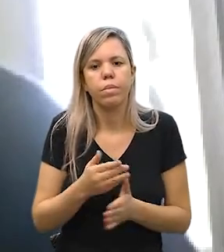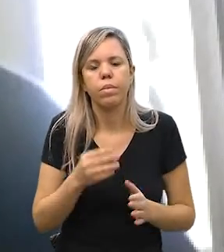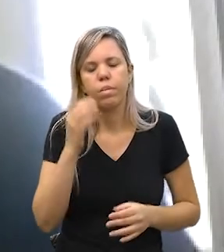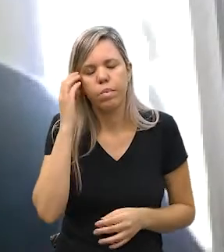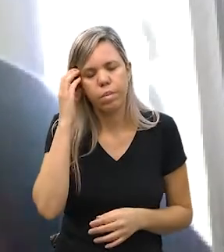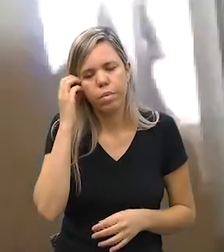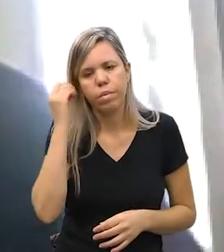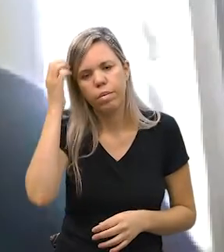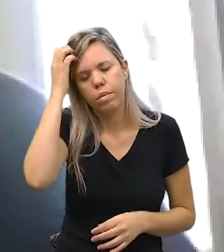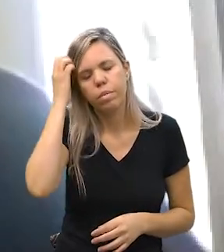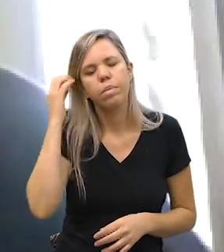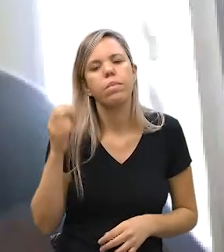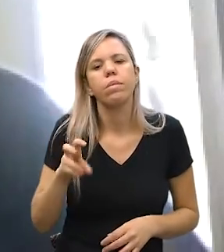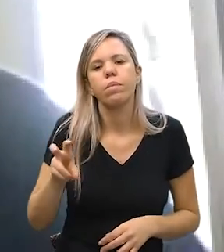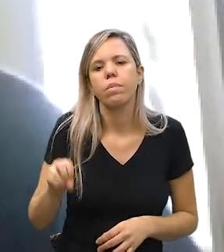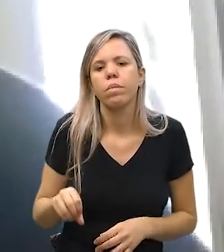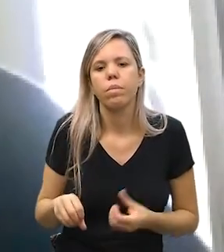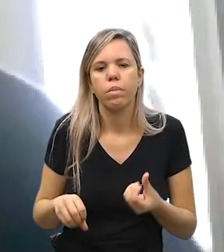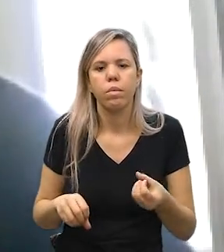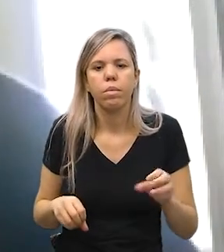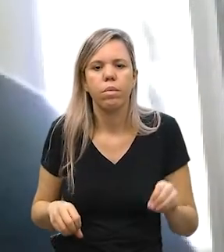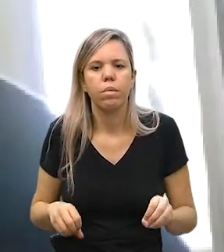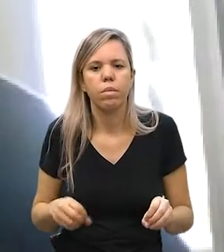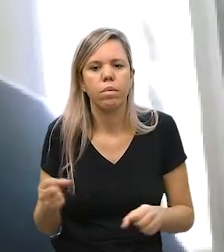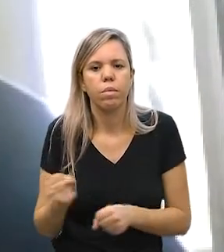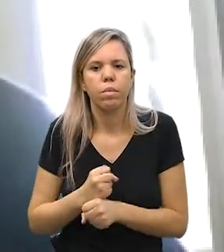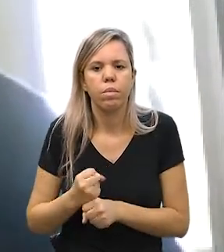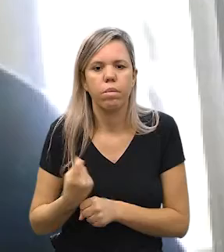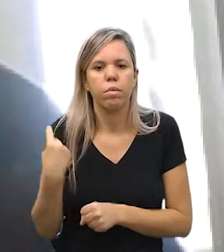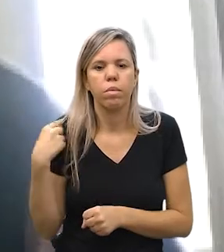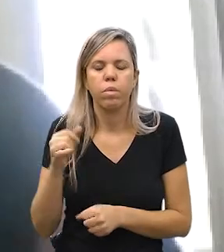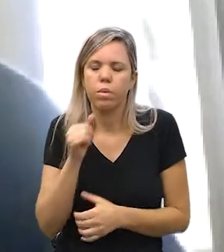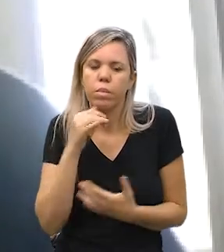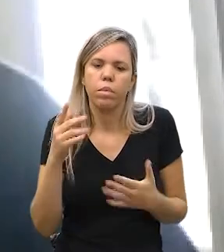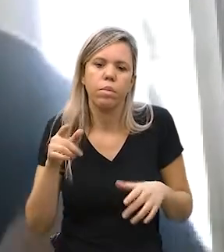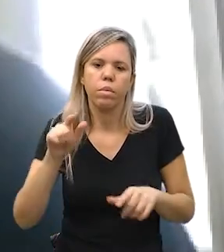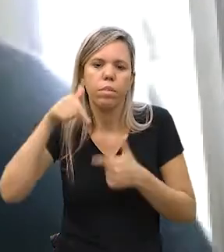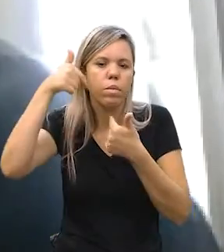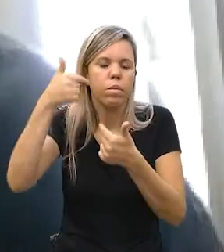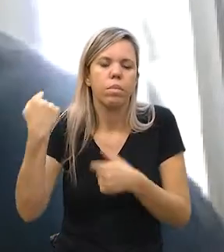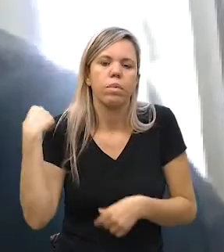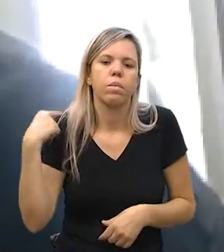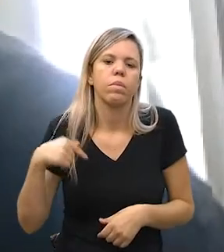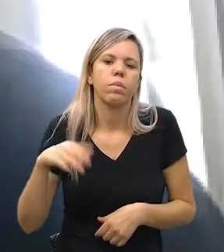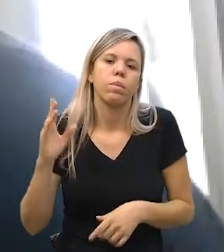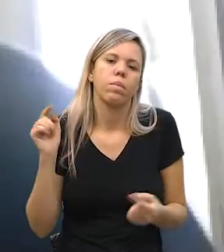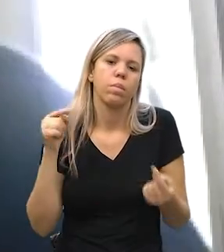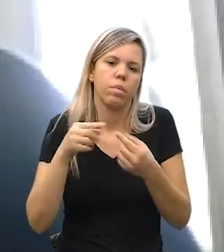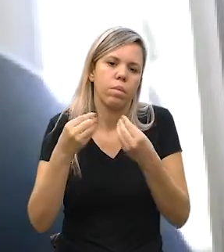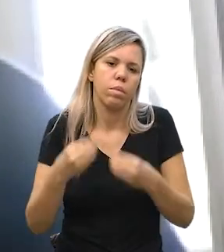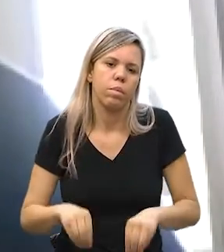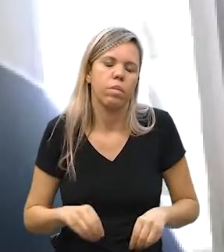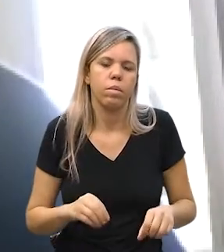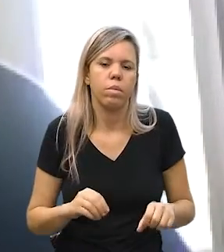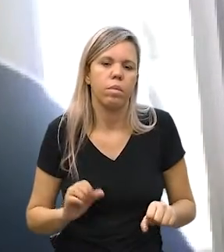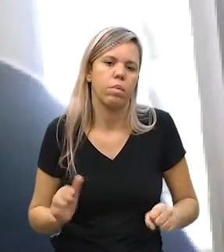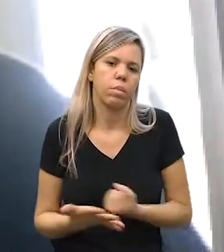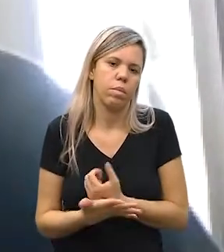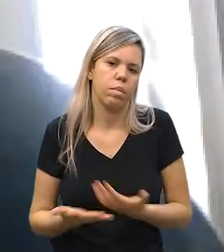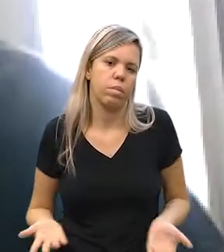faixa de 50, 60 anos, né? Os personagens velhos, os mais atingidos pela